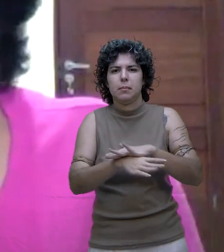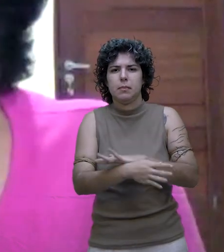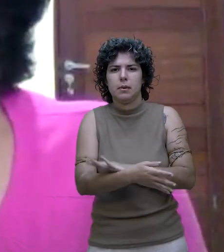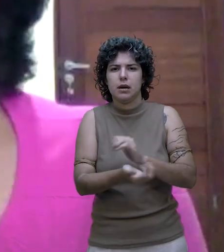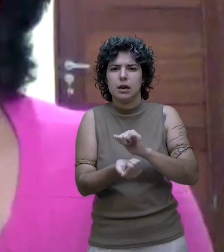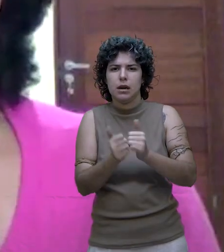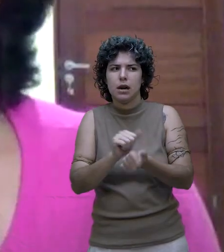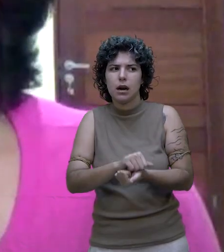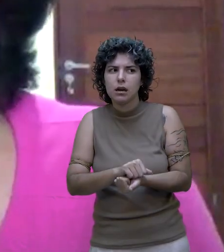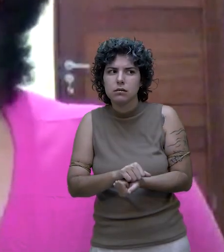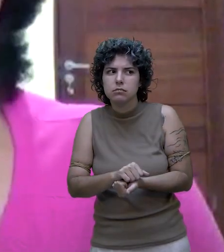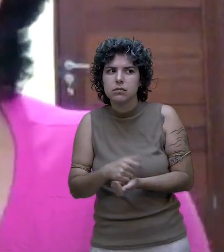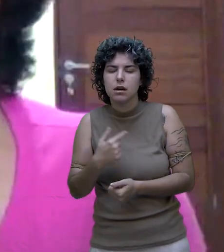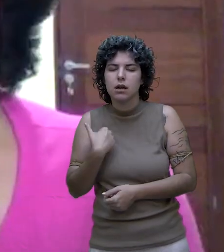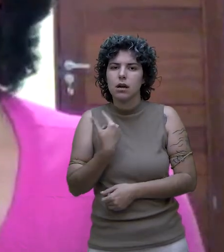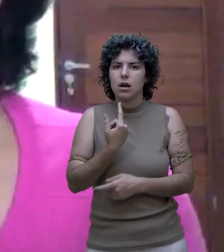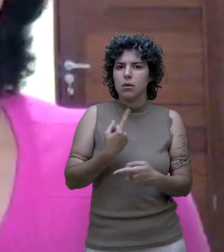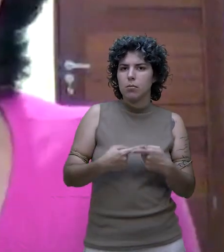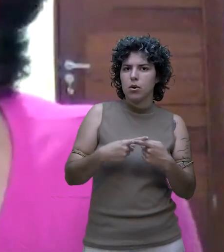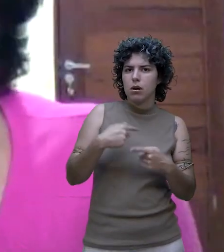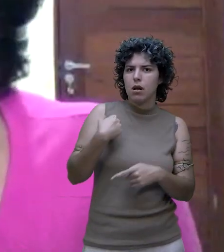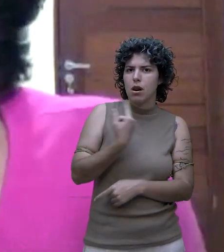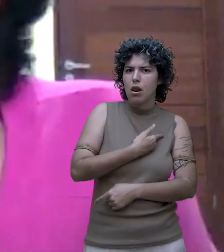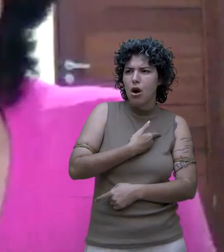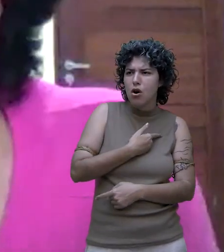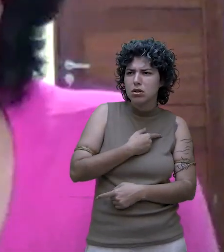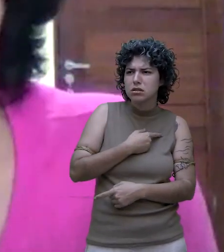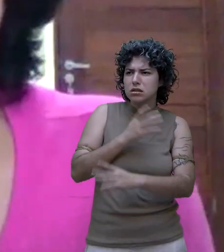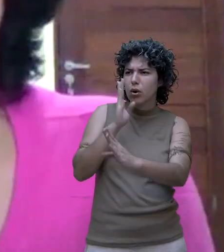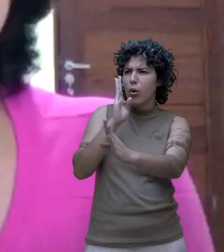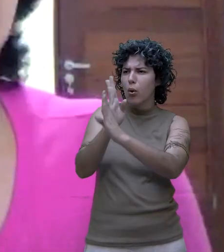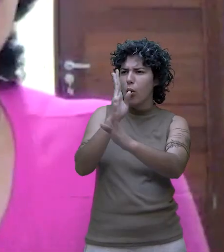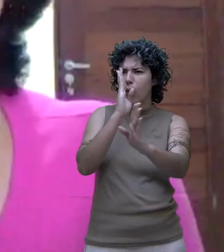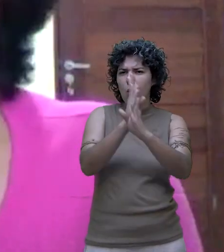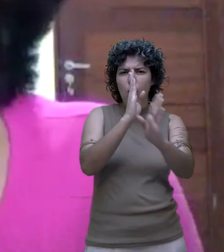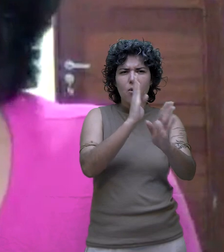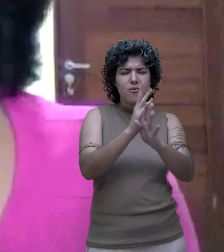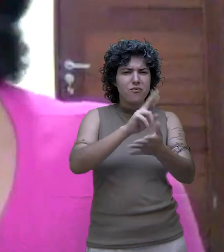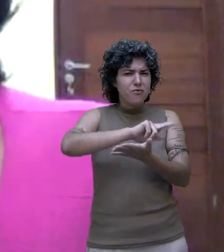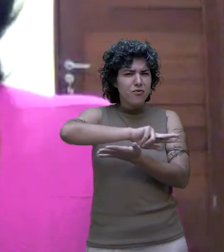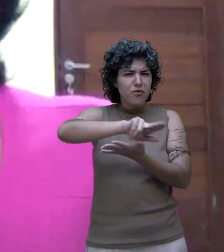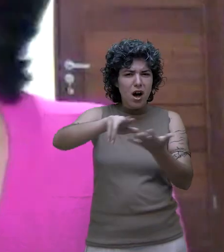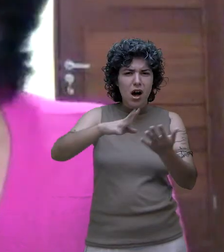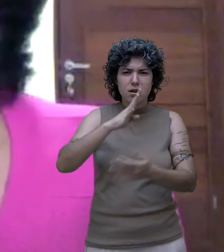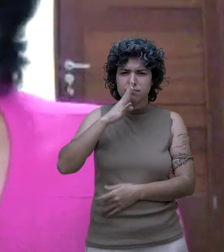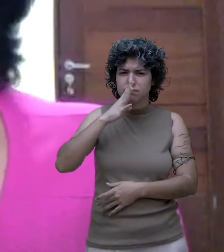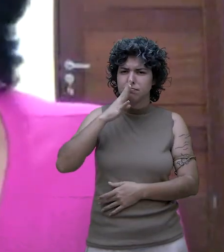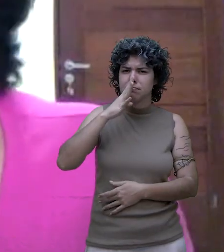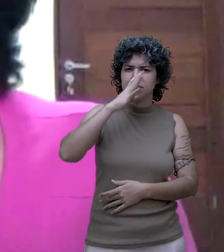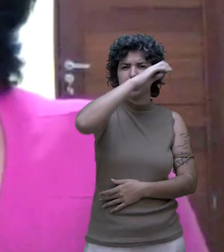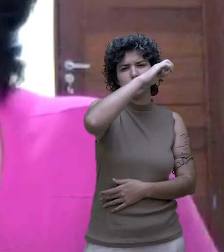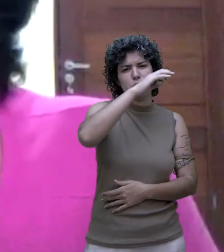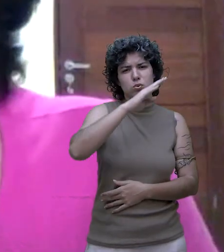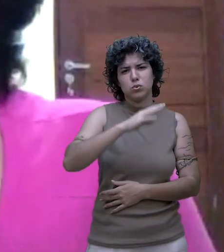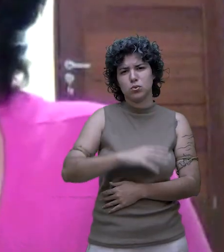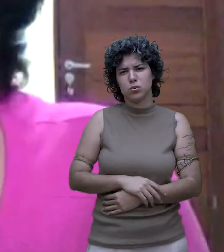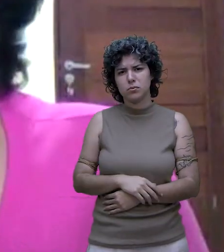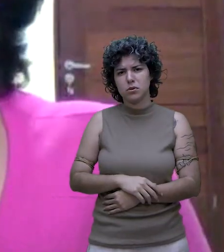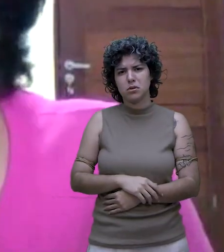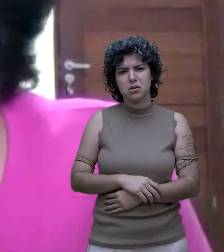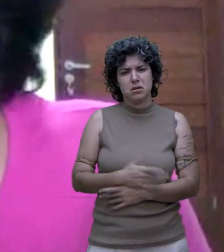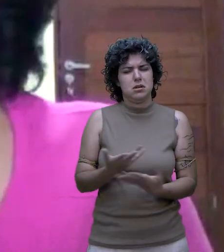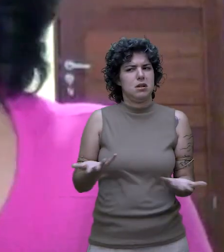que você ficava assim, de boca aberta, incrédula. Você dizia, não é possível que esteja acontecendo